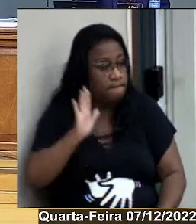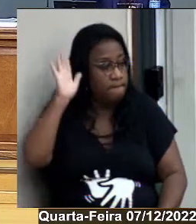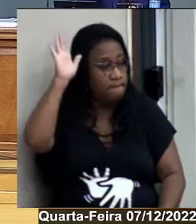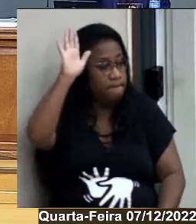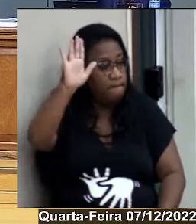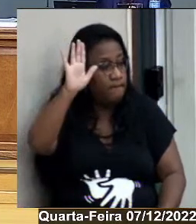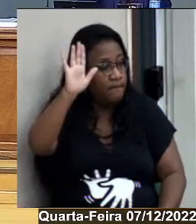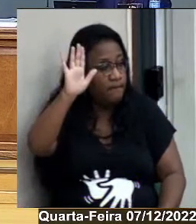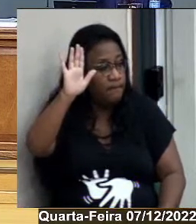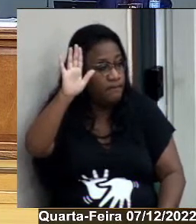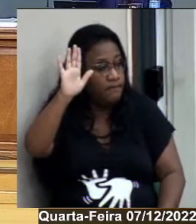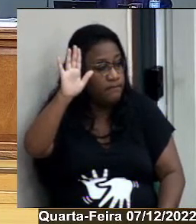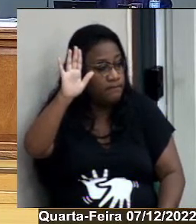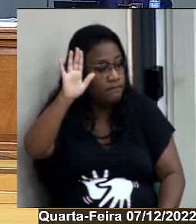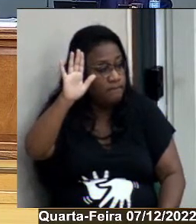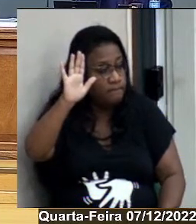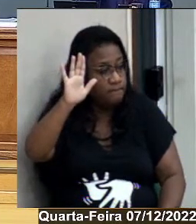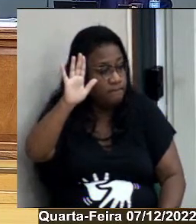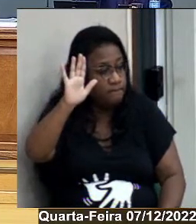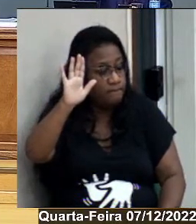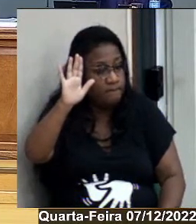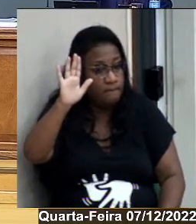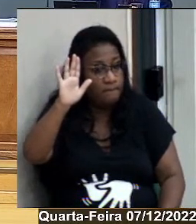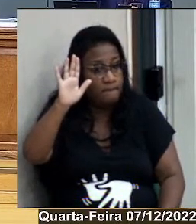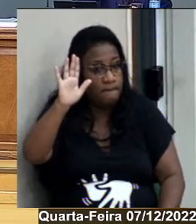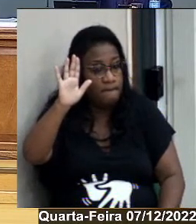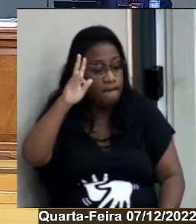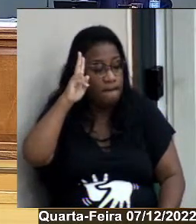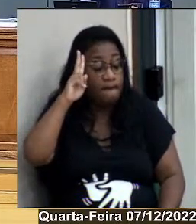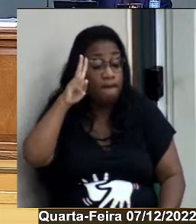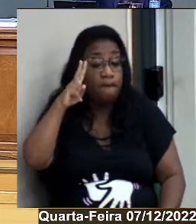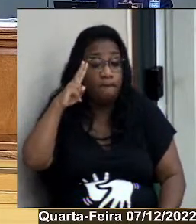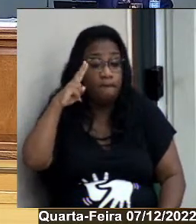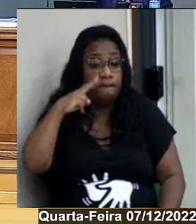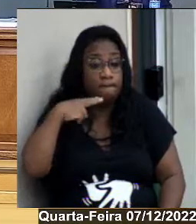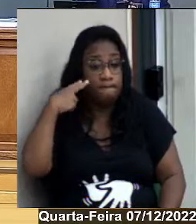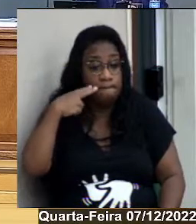Questão de ordem, presidente. Com a palavra, vereadora Vidan. Vereadores,